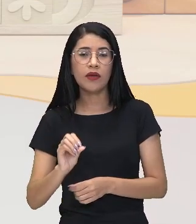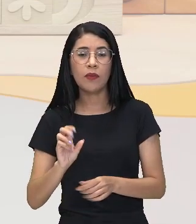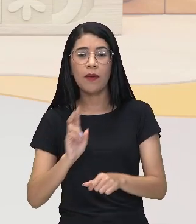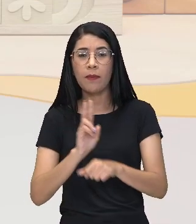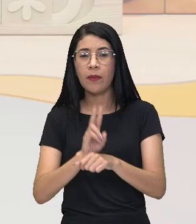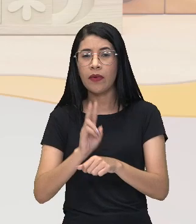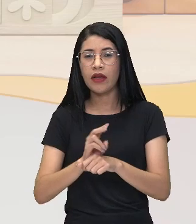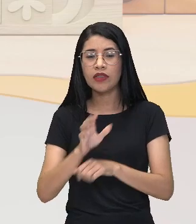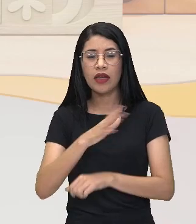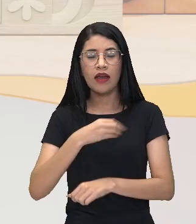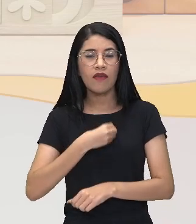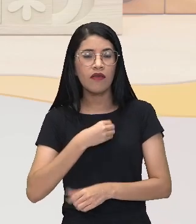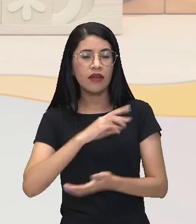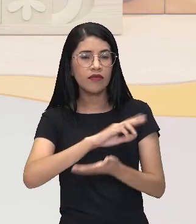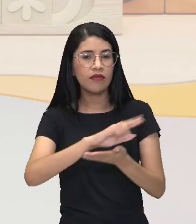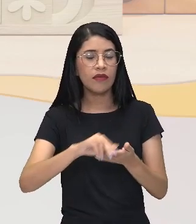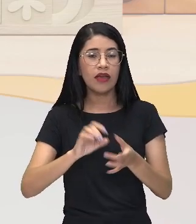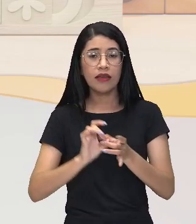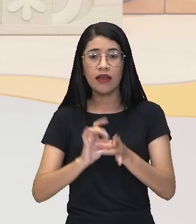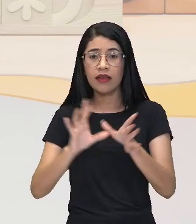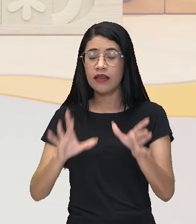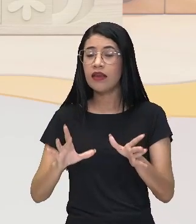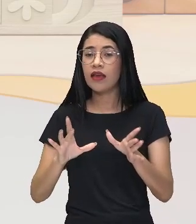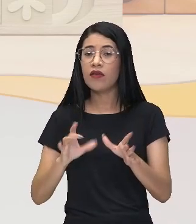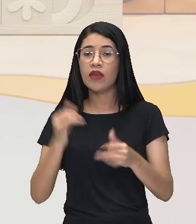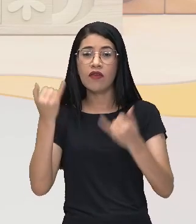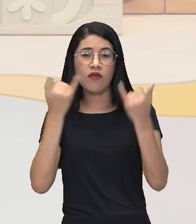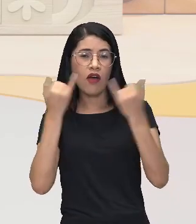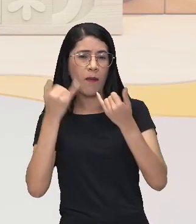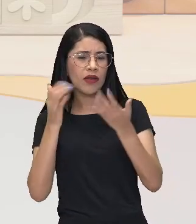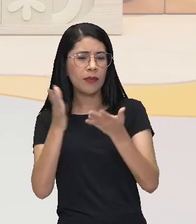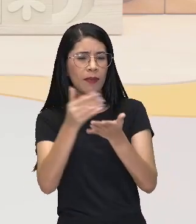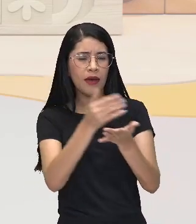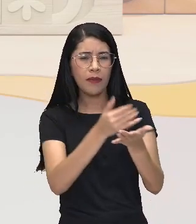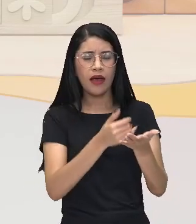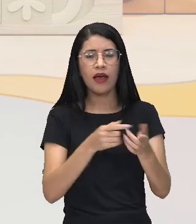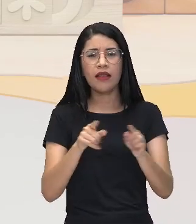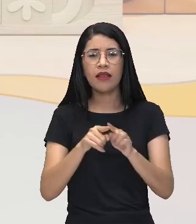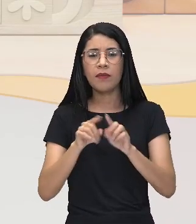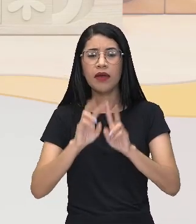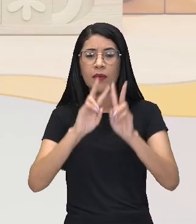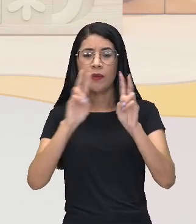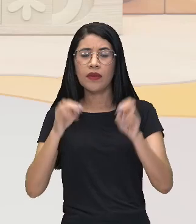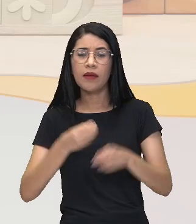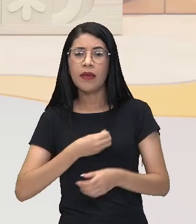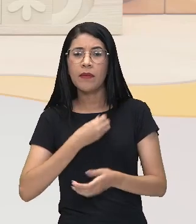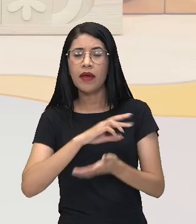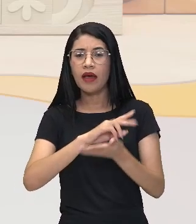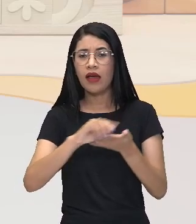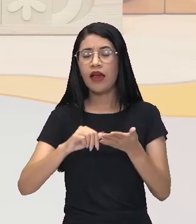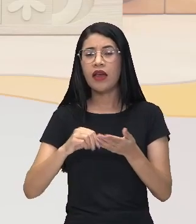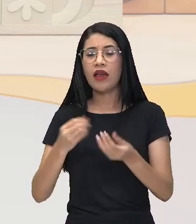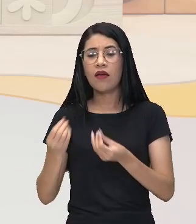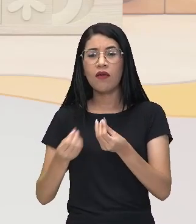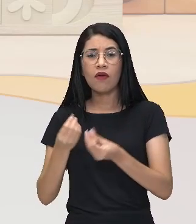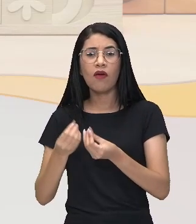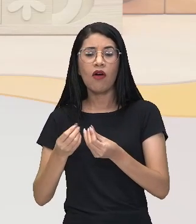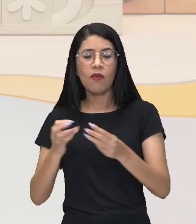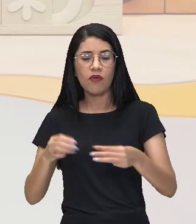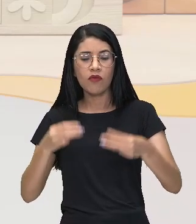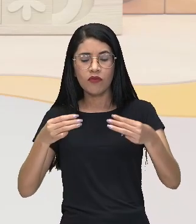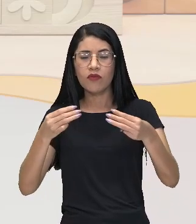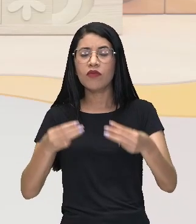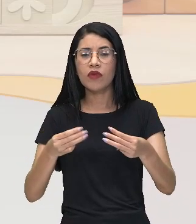Biodiversidade, que disponibiliza dados e informações sobre biodiversidade gerados ou recebidos pelo Ministério e